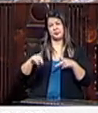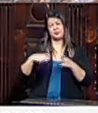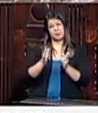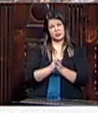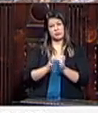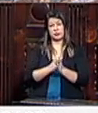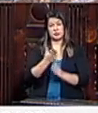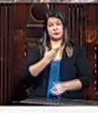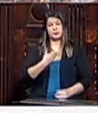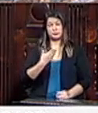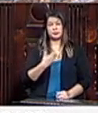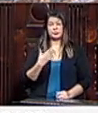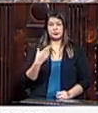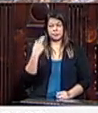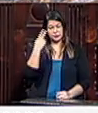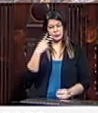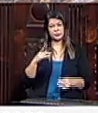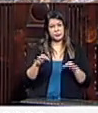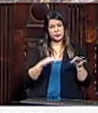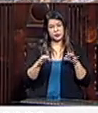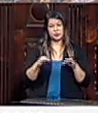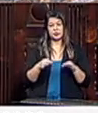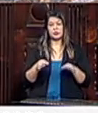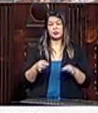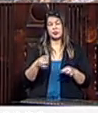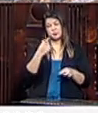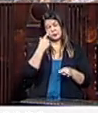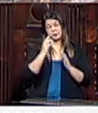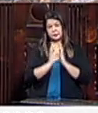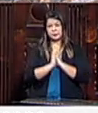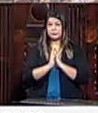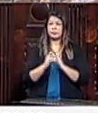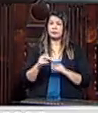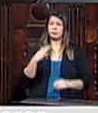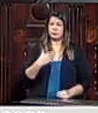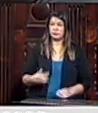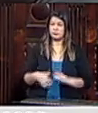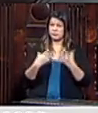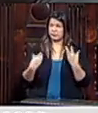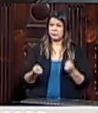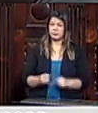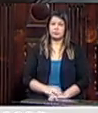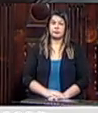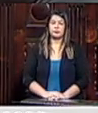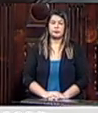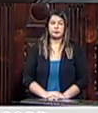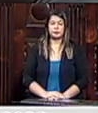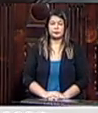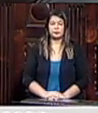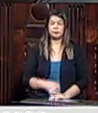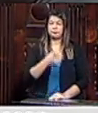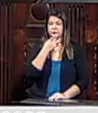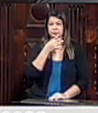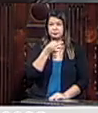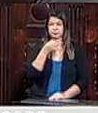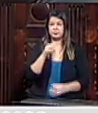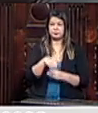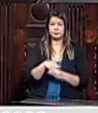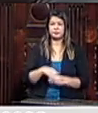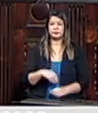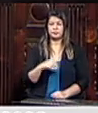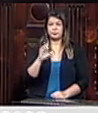projeto. Tomara que vire lei e seja muito eficiente para o nosso estado. Senhor presidente, declaração de voto, deputado Luiz